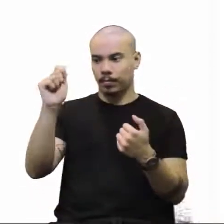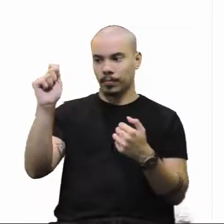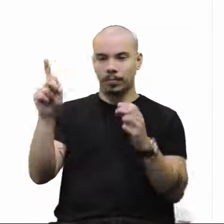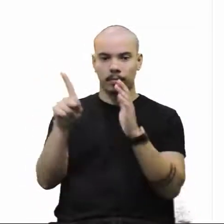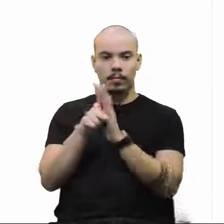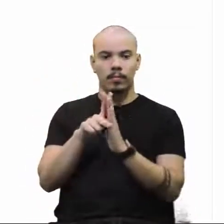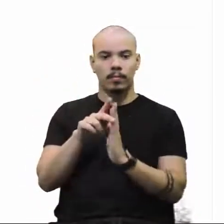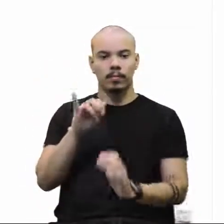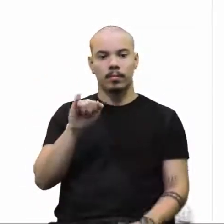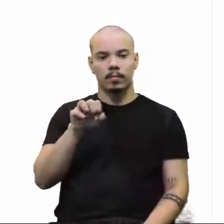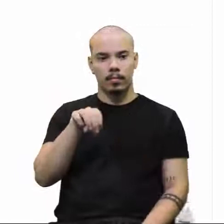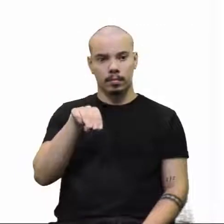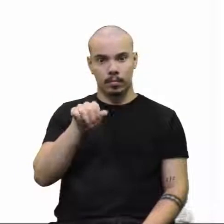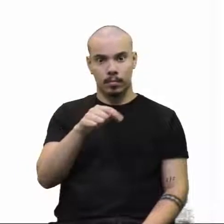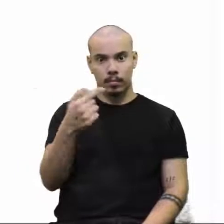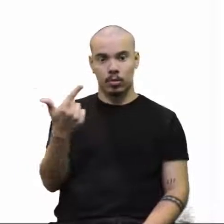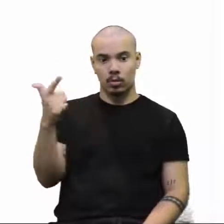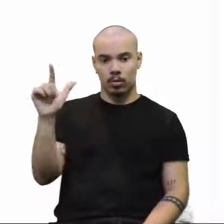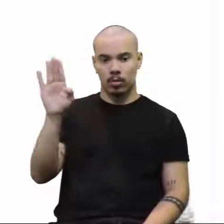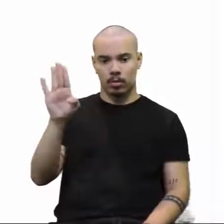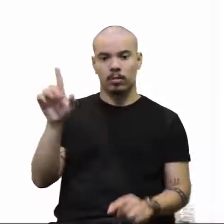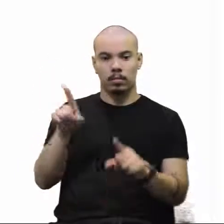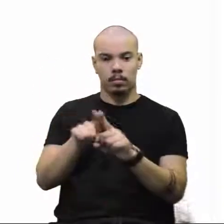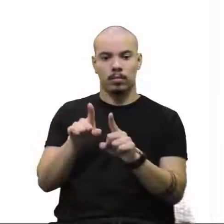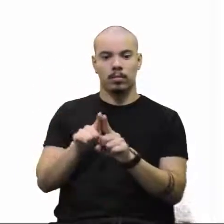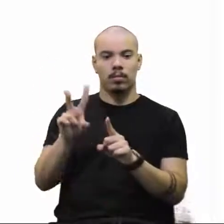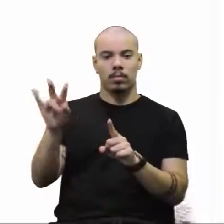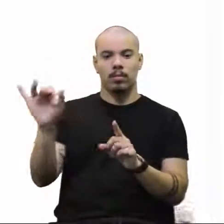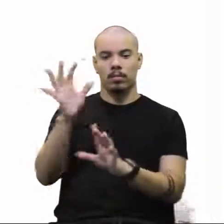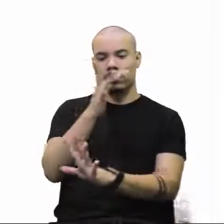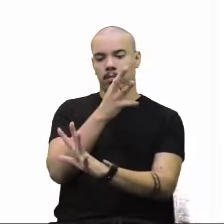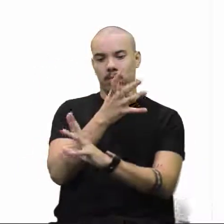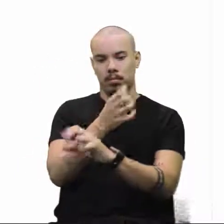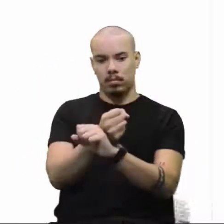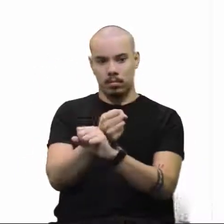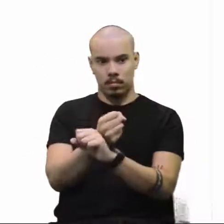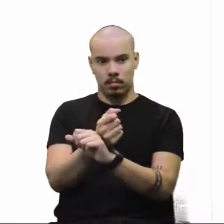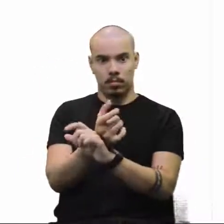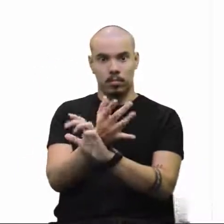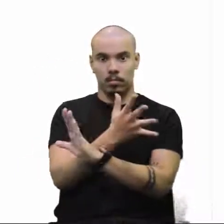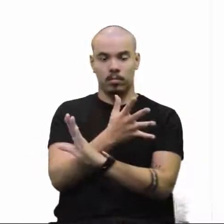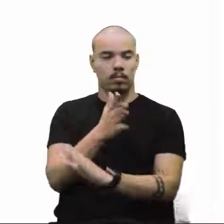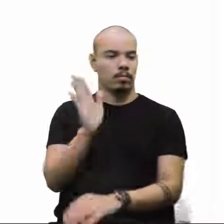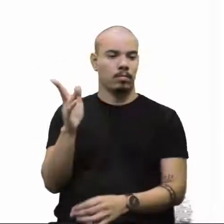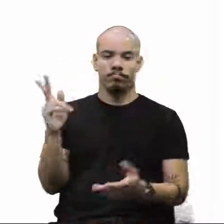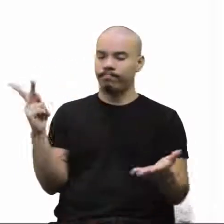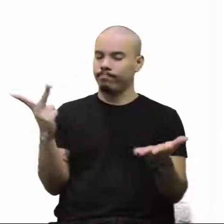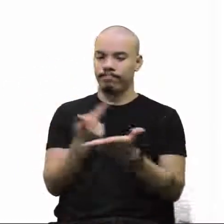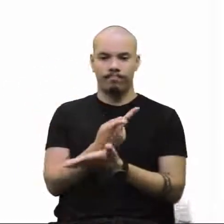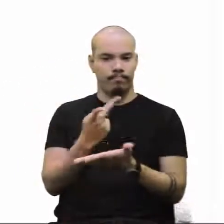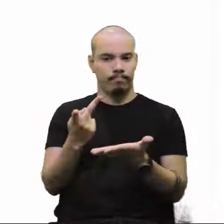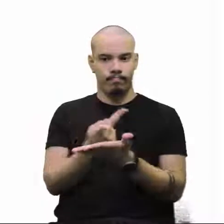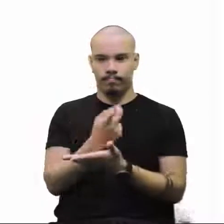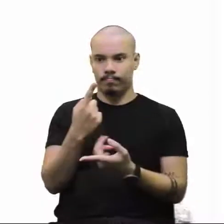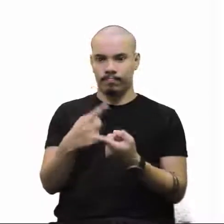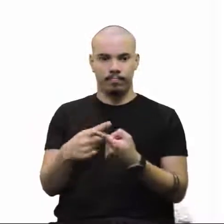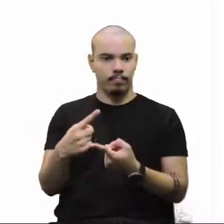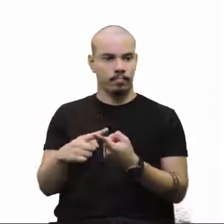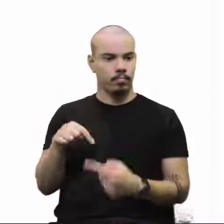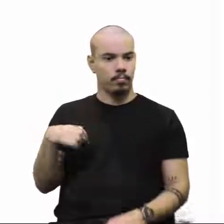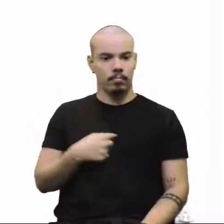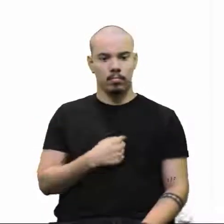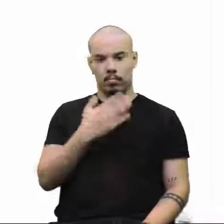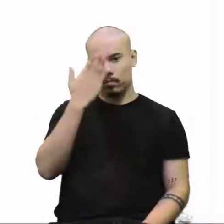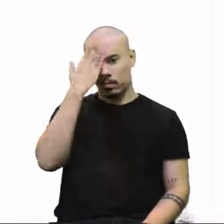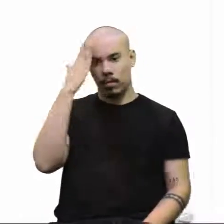eletroímã e outro da B, um deles será atraído e o outro repelido. Essa já está errada porque qualquer